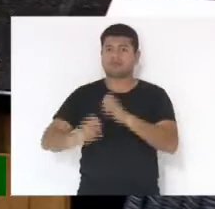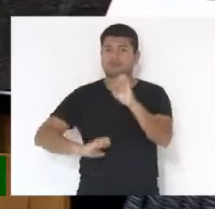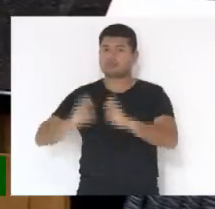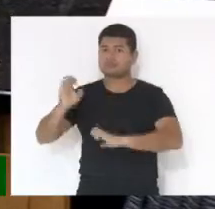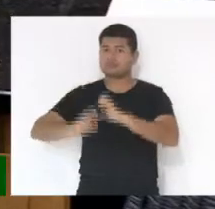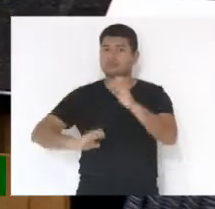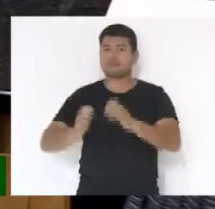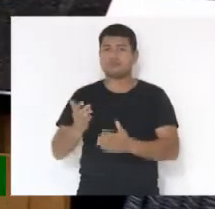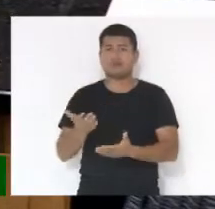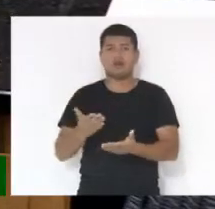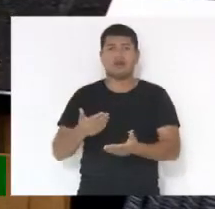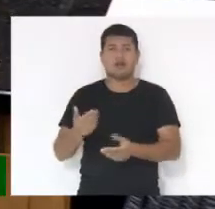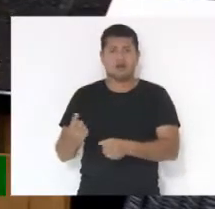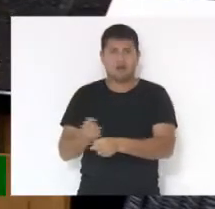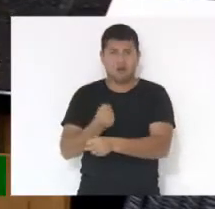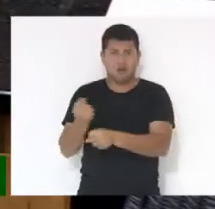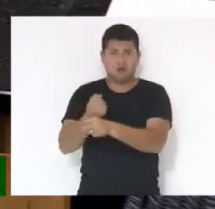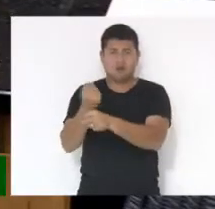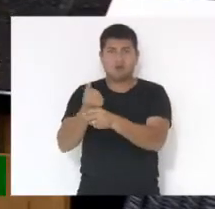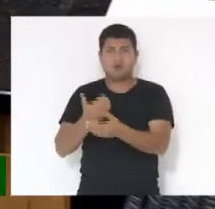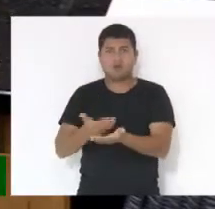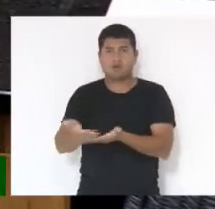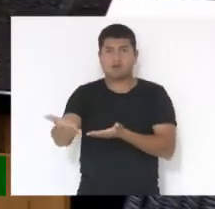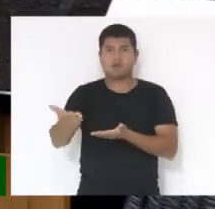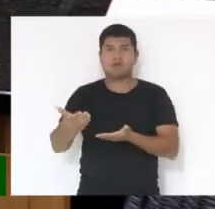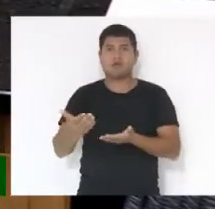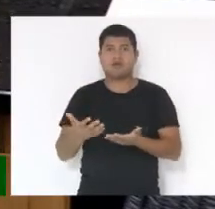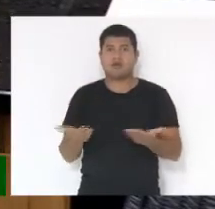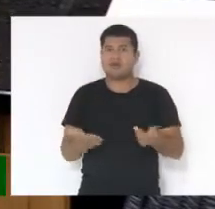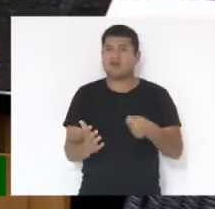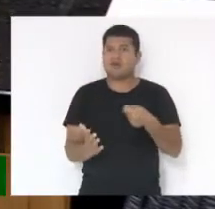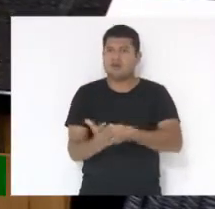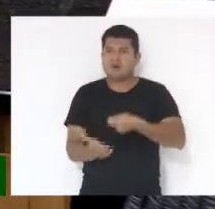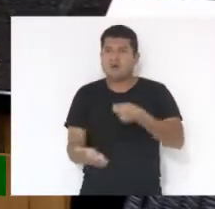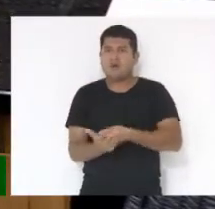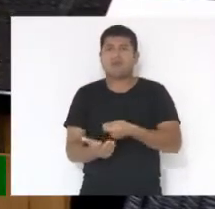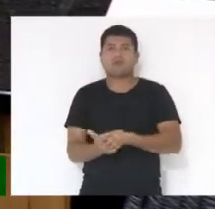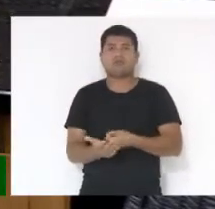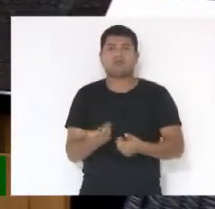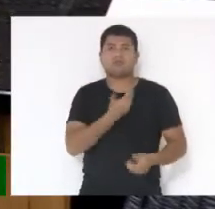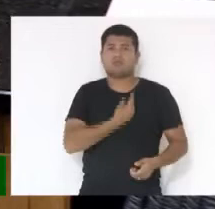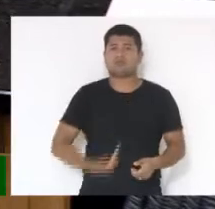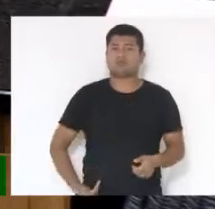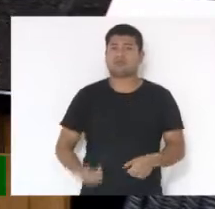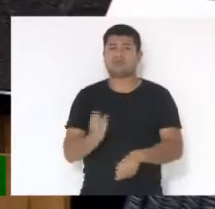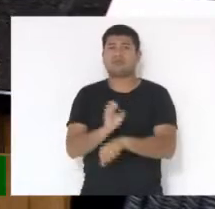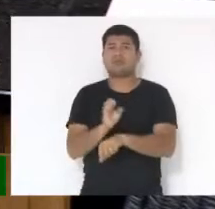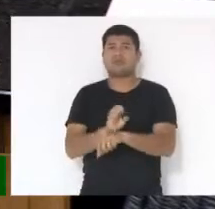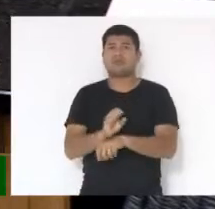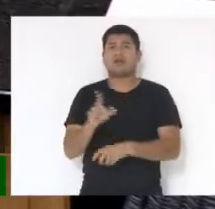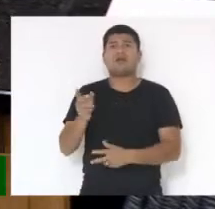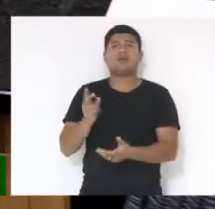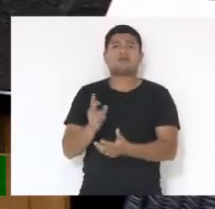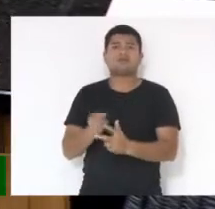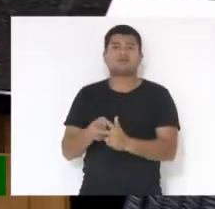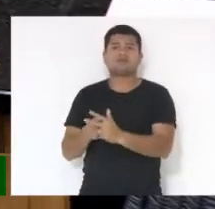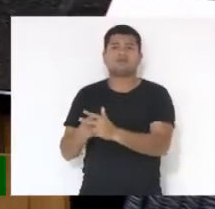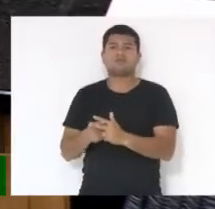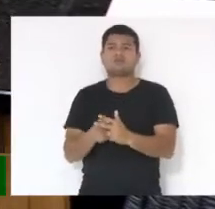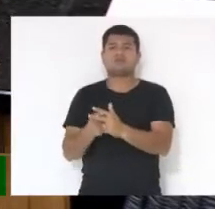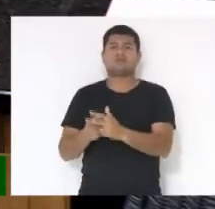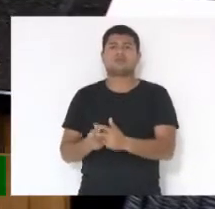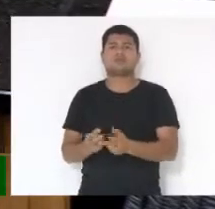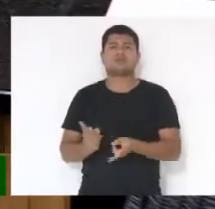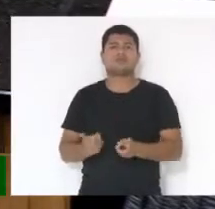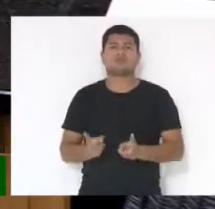terminou está exigindo do governo do Estado. Então, quem é que vai fazer essa manutenção? Já que a gente acabou